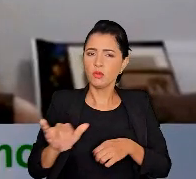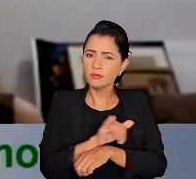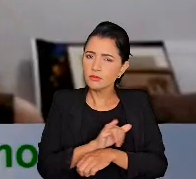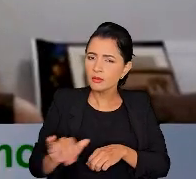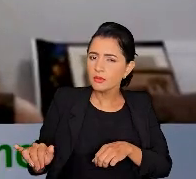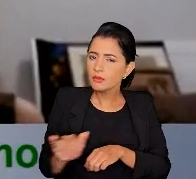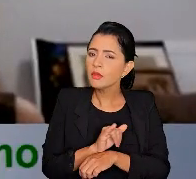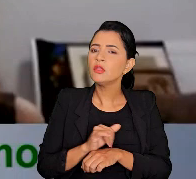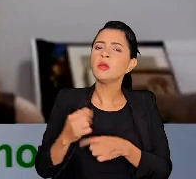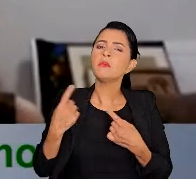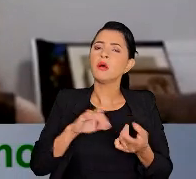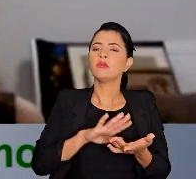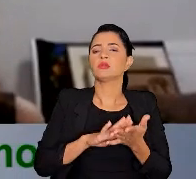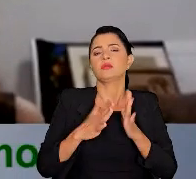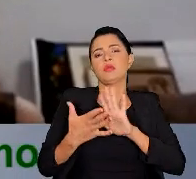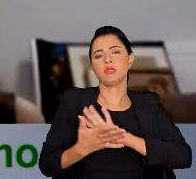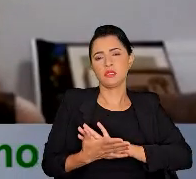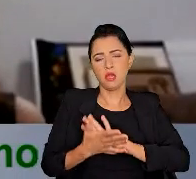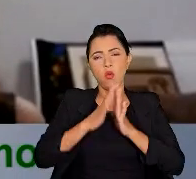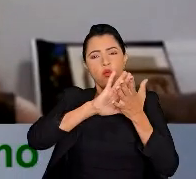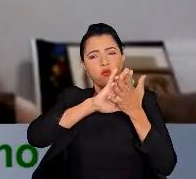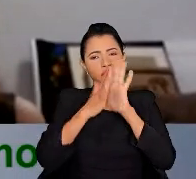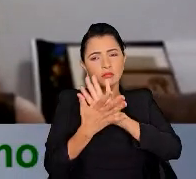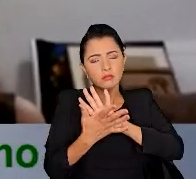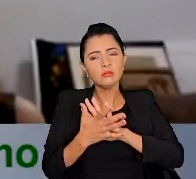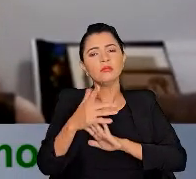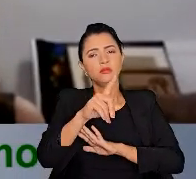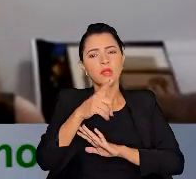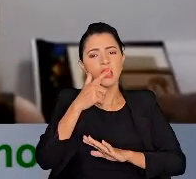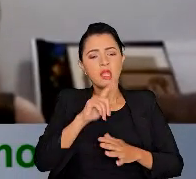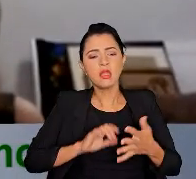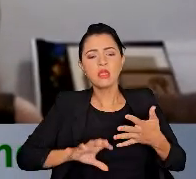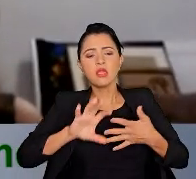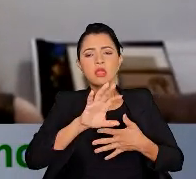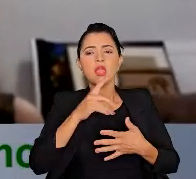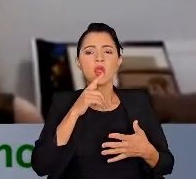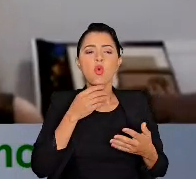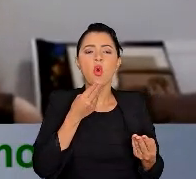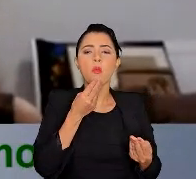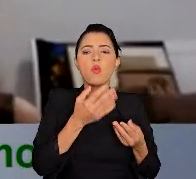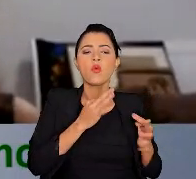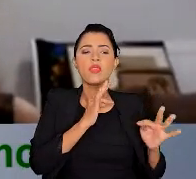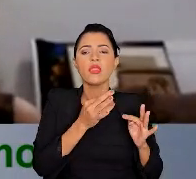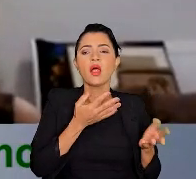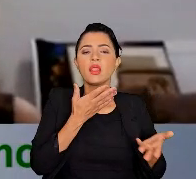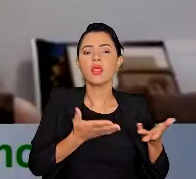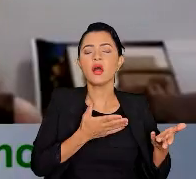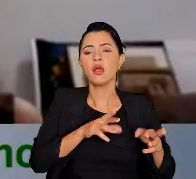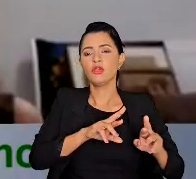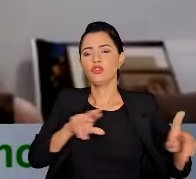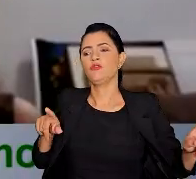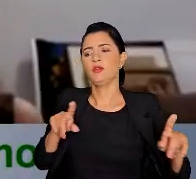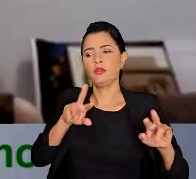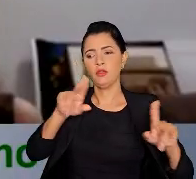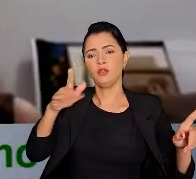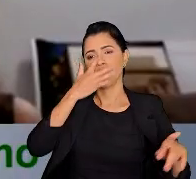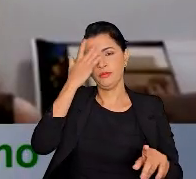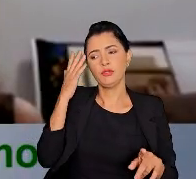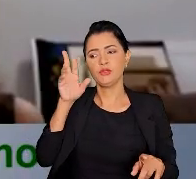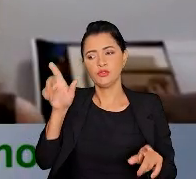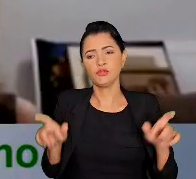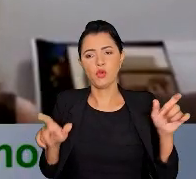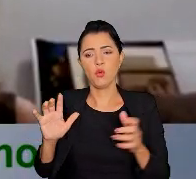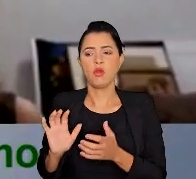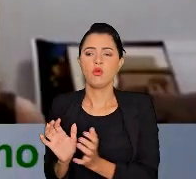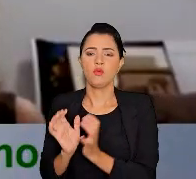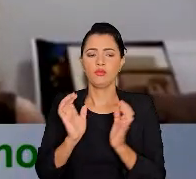de discriminação, de inferiorização, de catalogação, de tratamento desigual de determinadas pessoas e categorias.